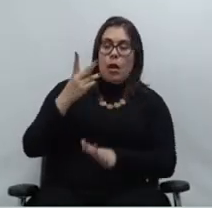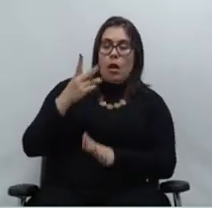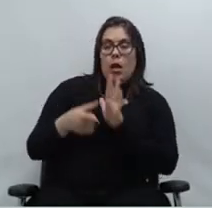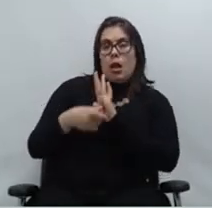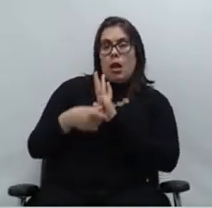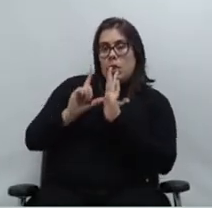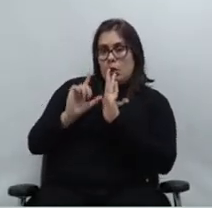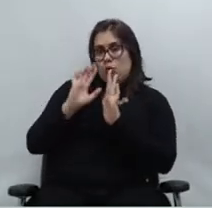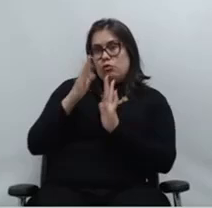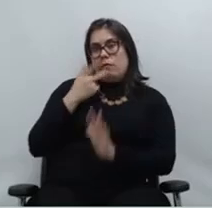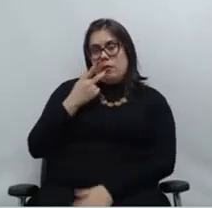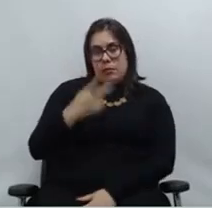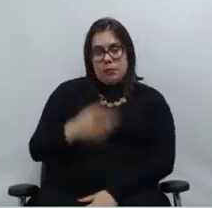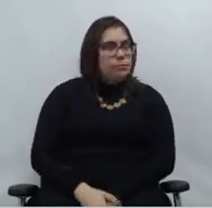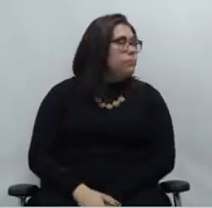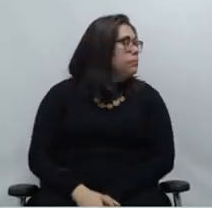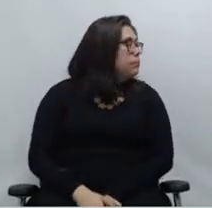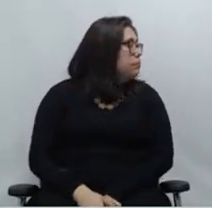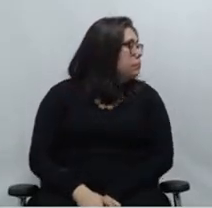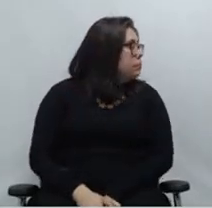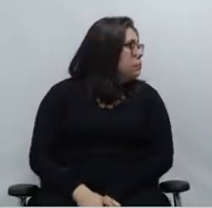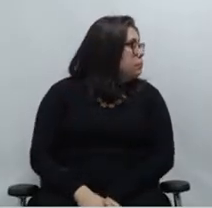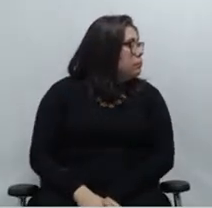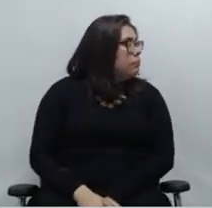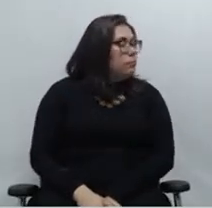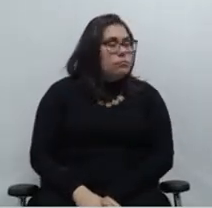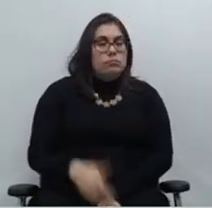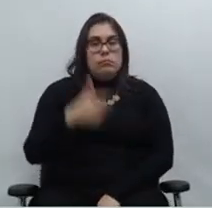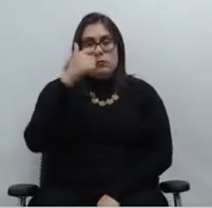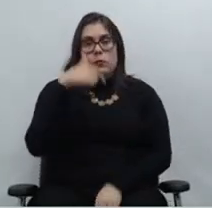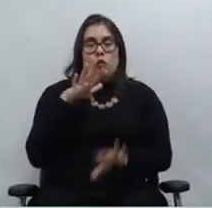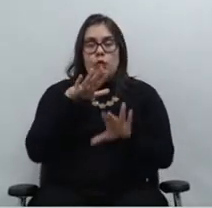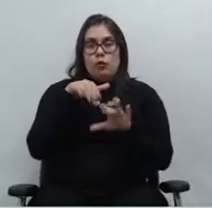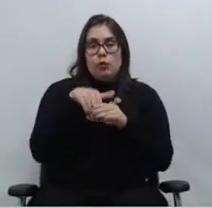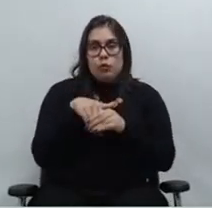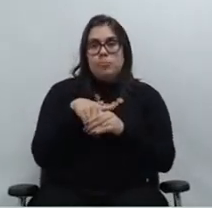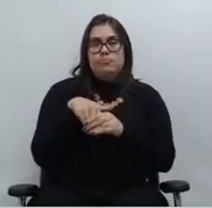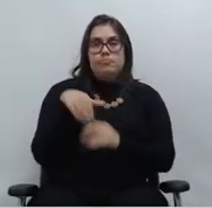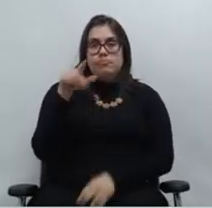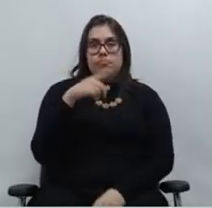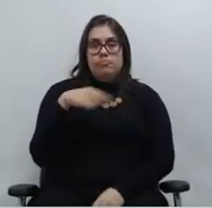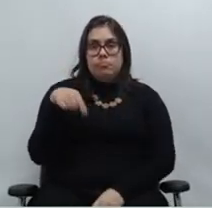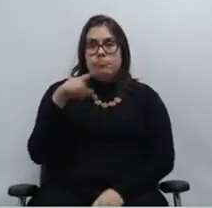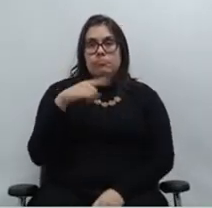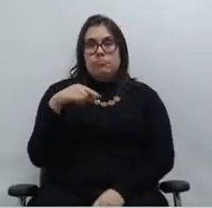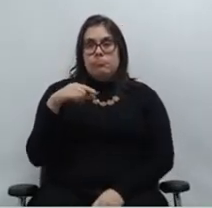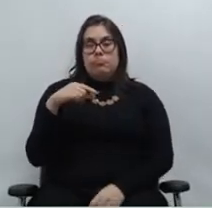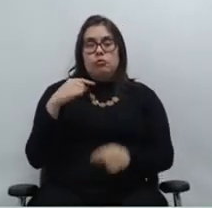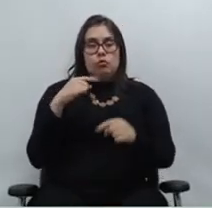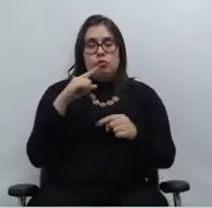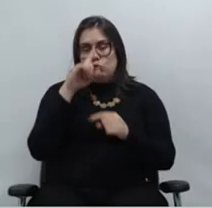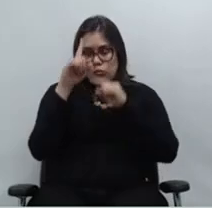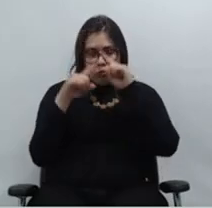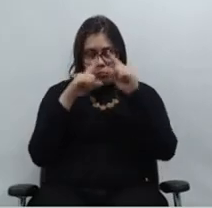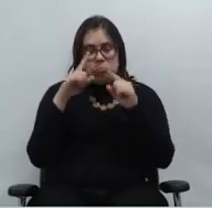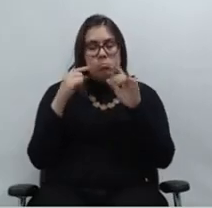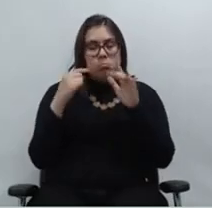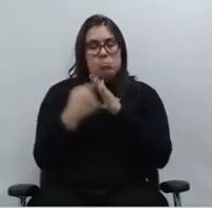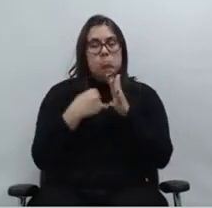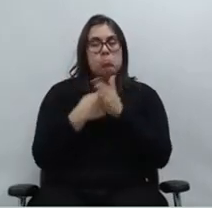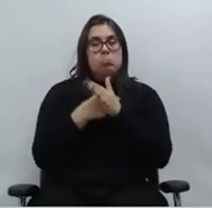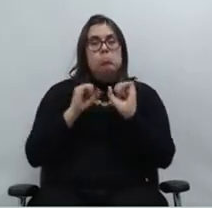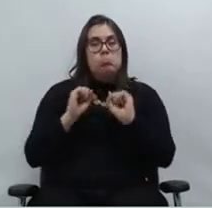Nossa, ficou ruim, acho que referentes a referido. É como voto submetendo essa manifestação ao crivo dos demais membros do Conselho